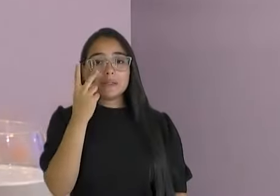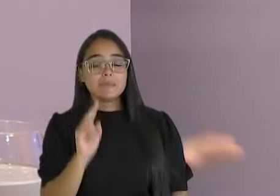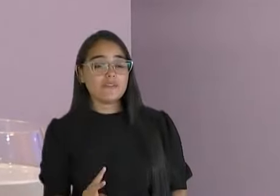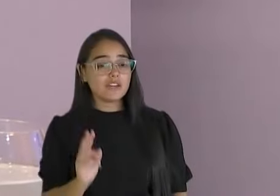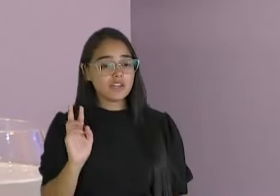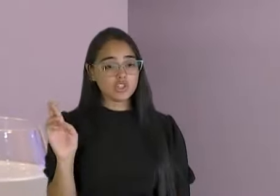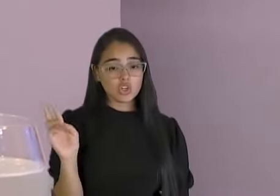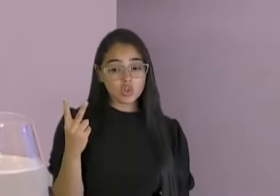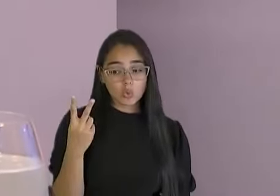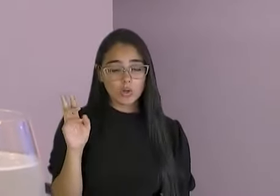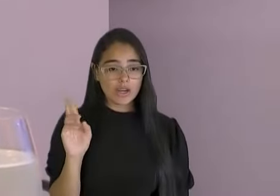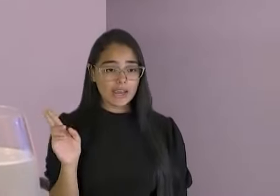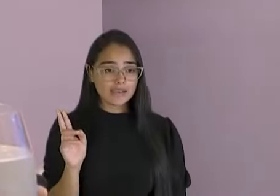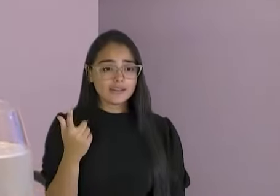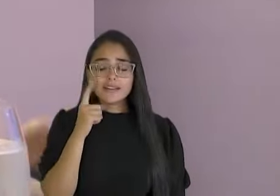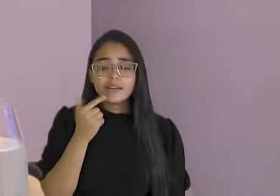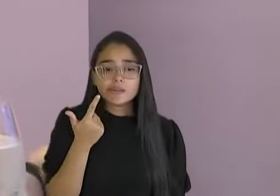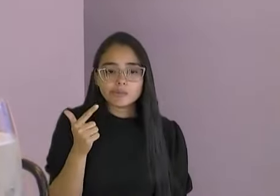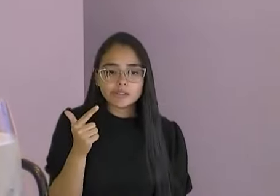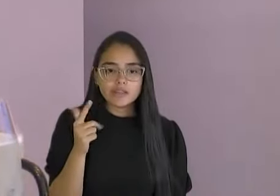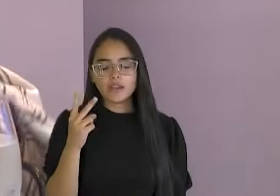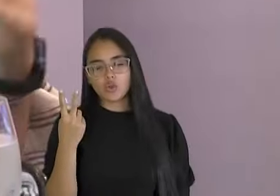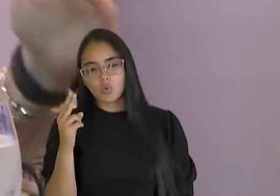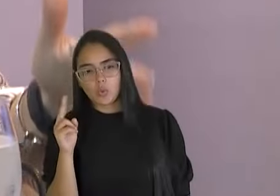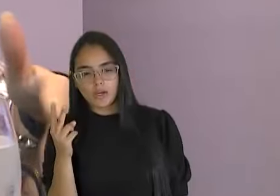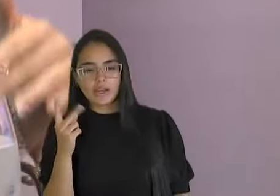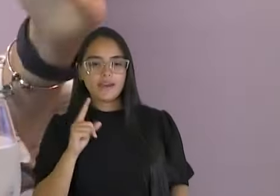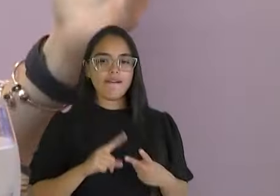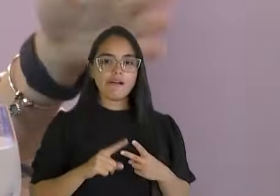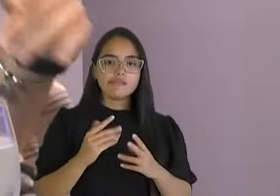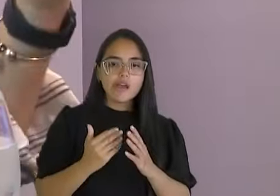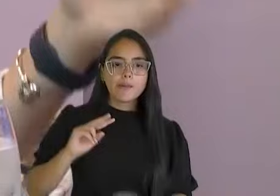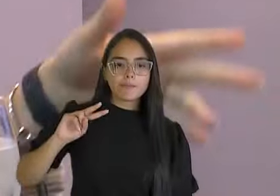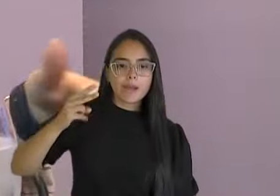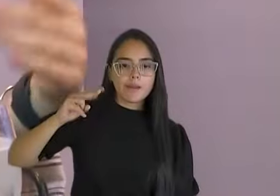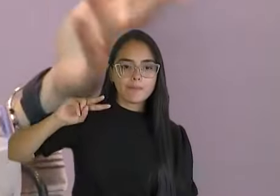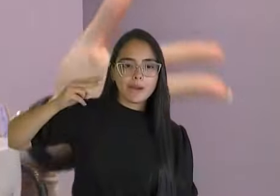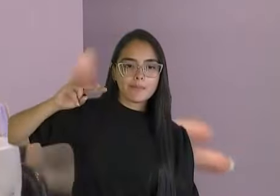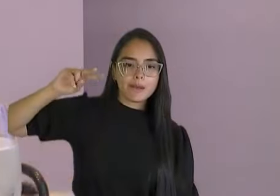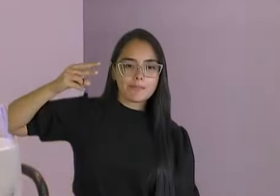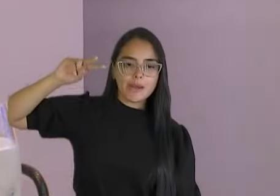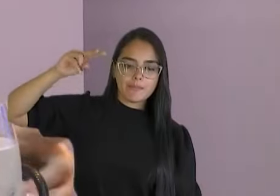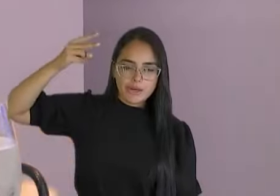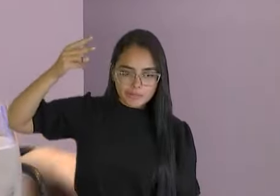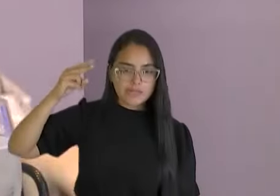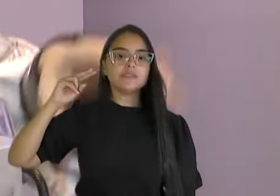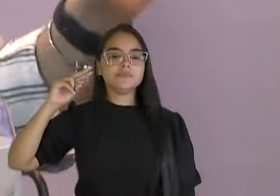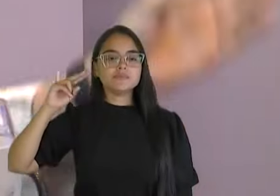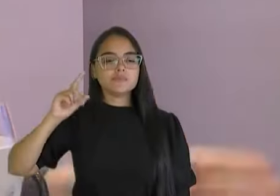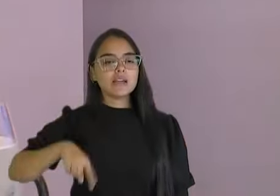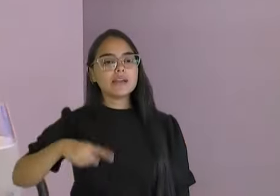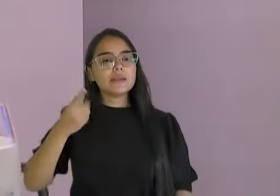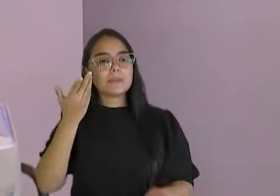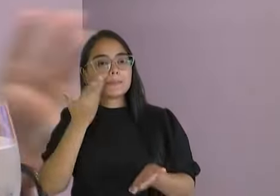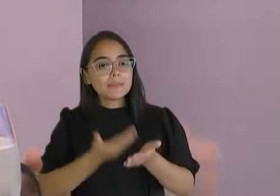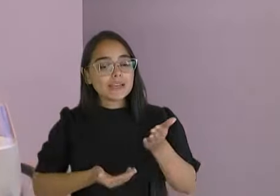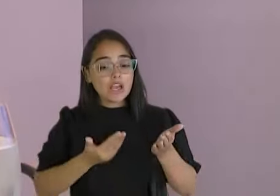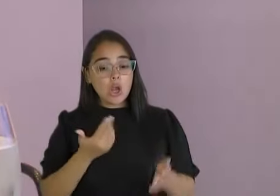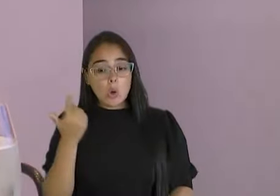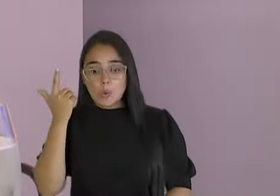R$ 2. Quem não tem R$ 2? Né? E aí vai com os R$ 2 e aí vai seguindo, né? Que E veio o que a gente estava aumentando, falando antes porque. aqui, do ganho, perda, e aí começa a